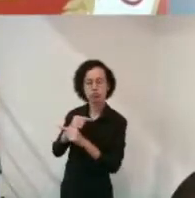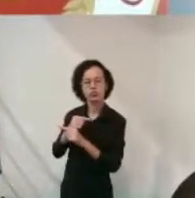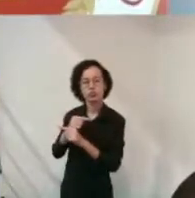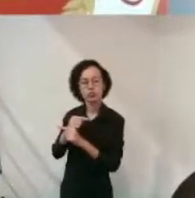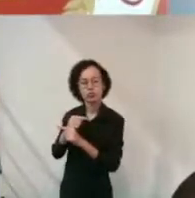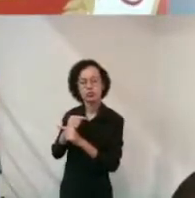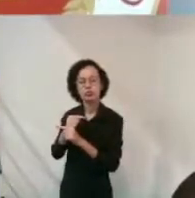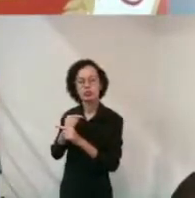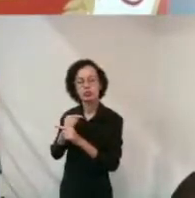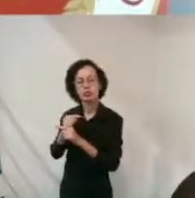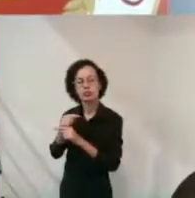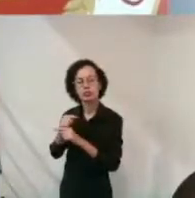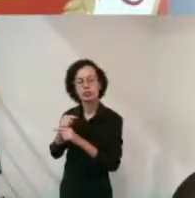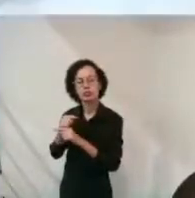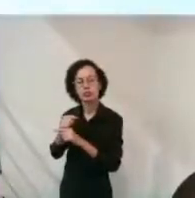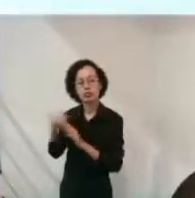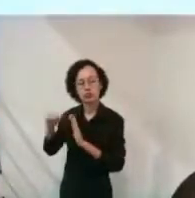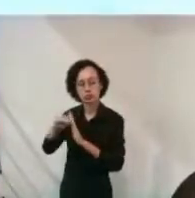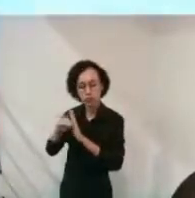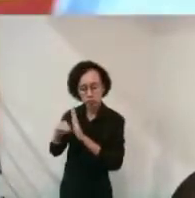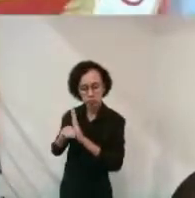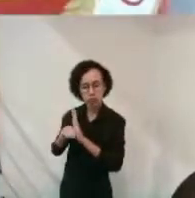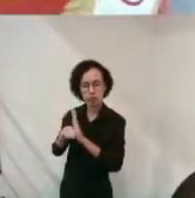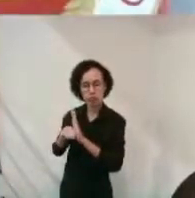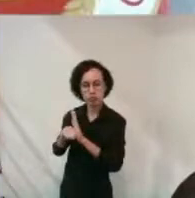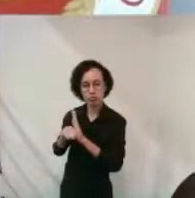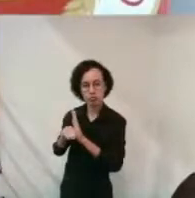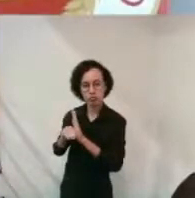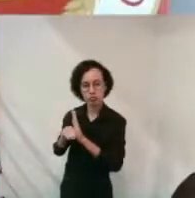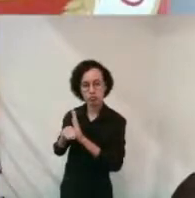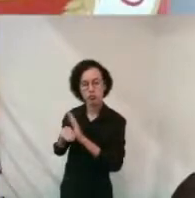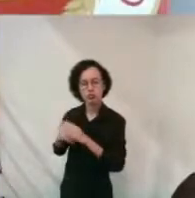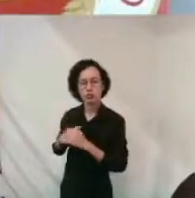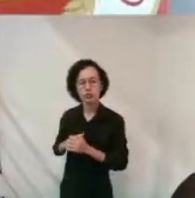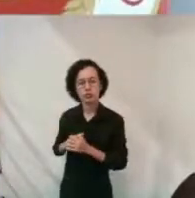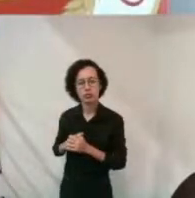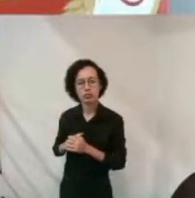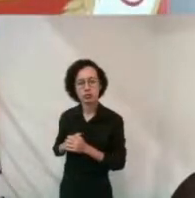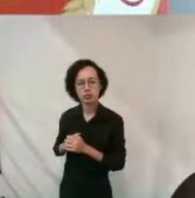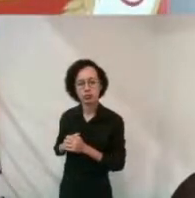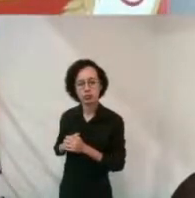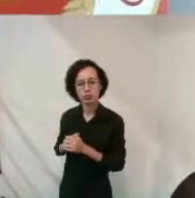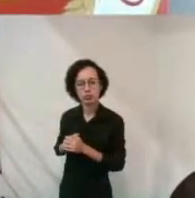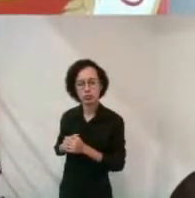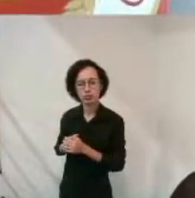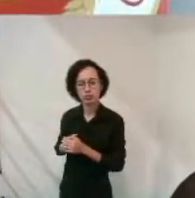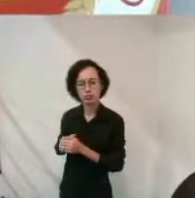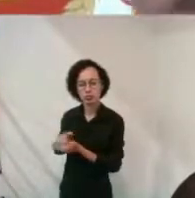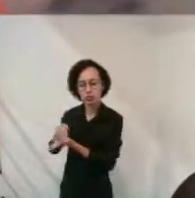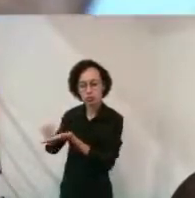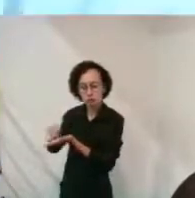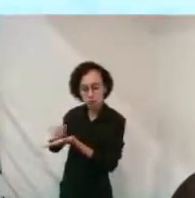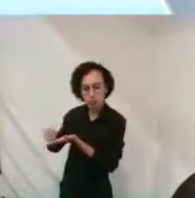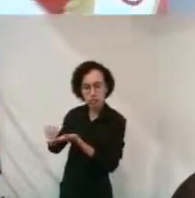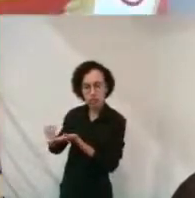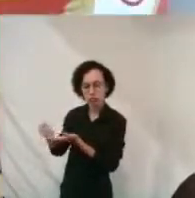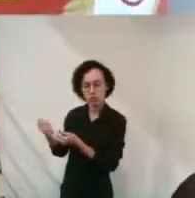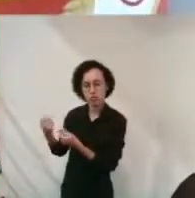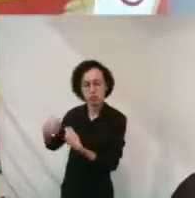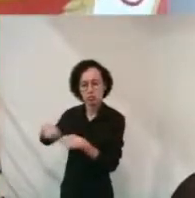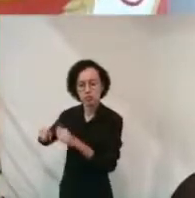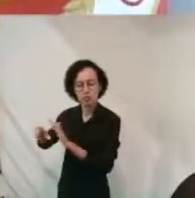disse, nos planos e na dispensa de licitação. Contratação sem necessidade de licitação